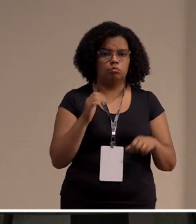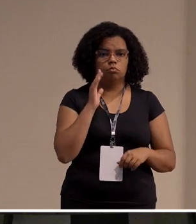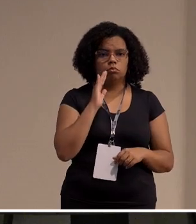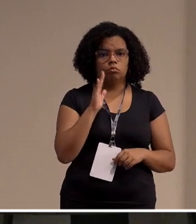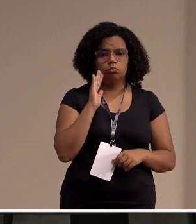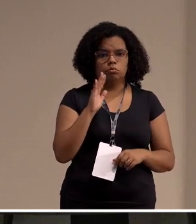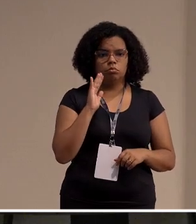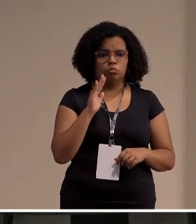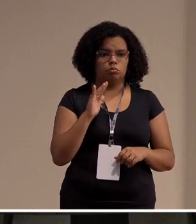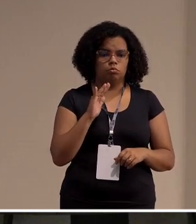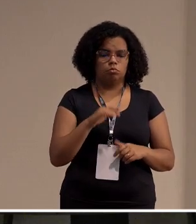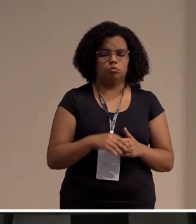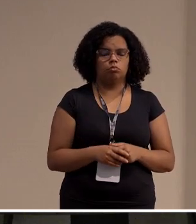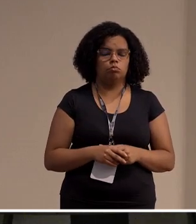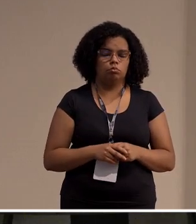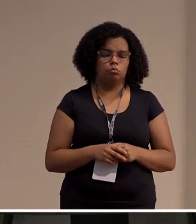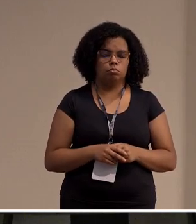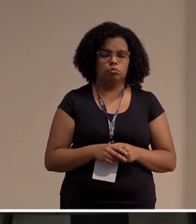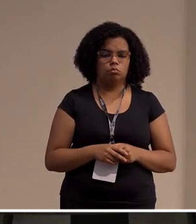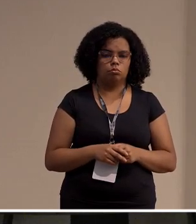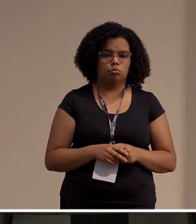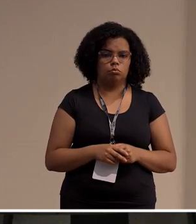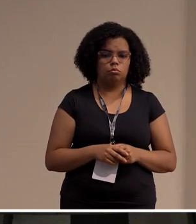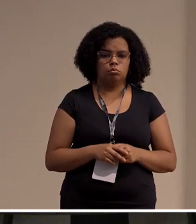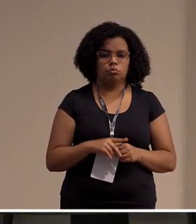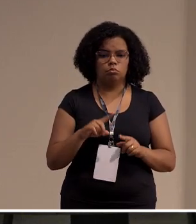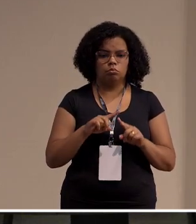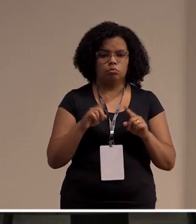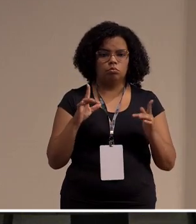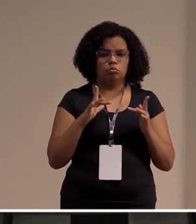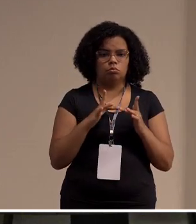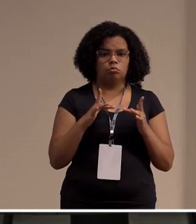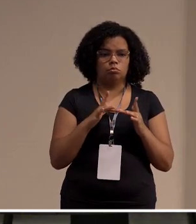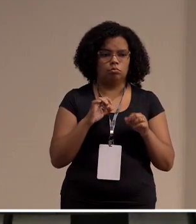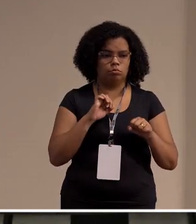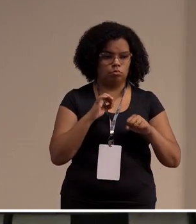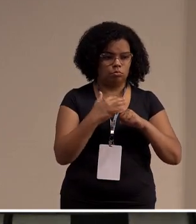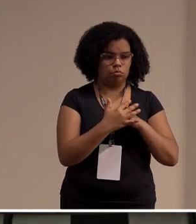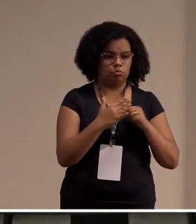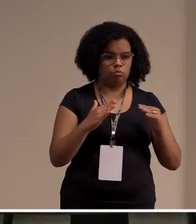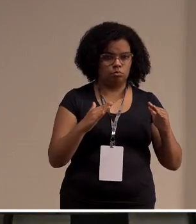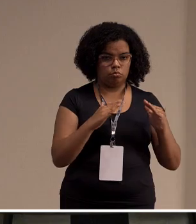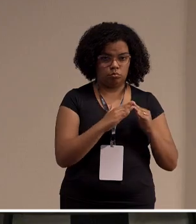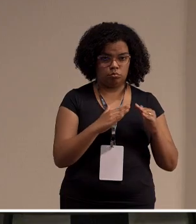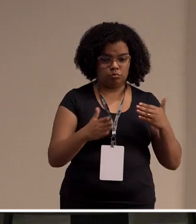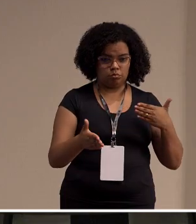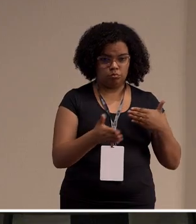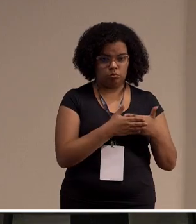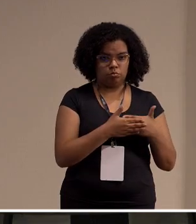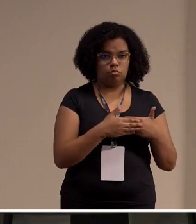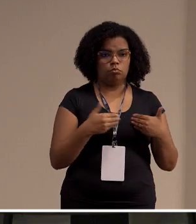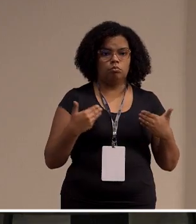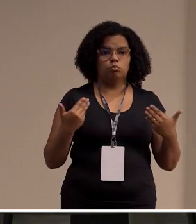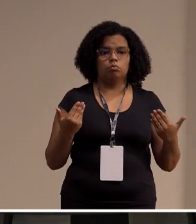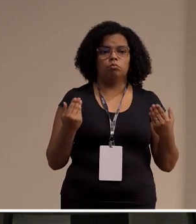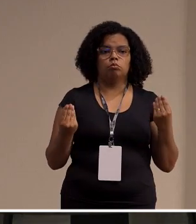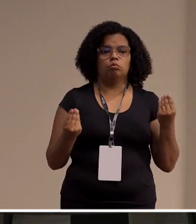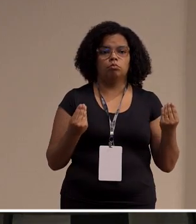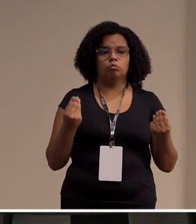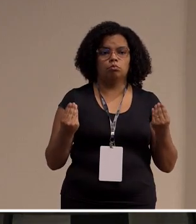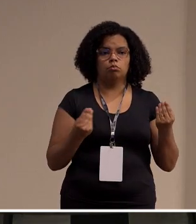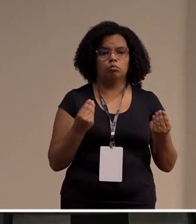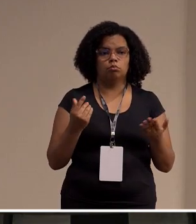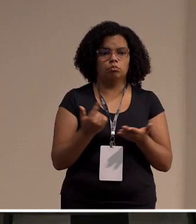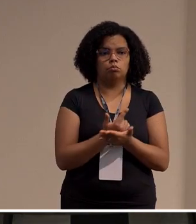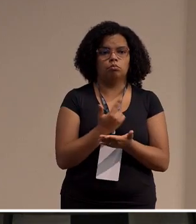imaginar de ficção, mas está dentro de uma pandemia, trancada em casa e de máscara. Como que aquilo ali atingiu a tua